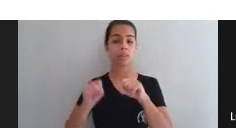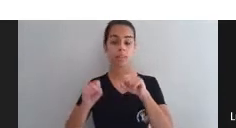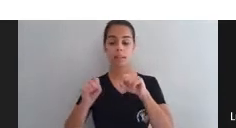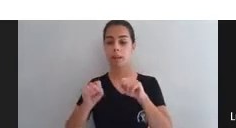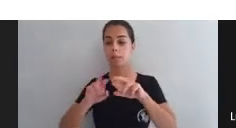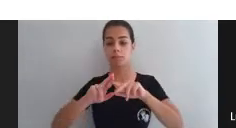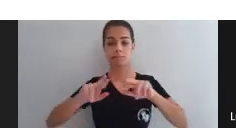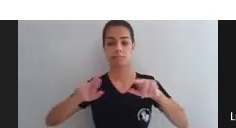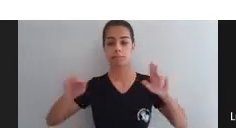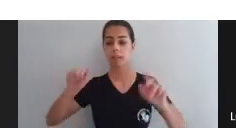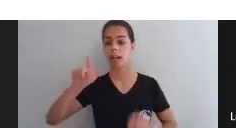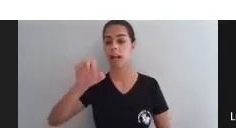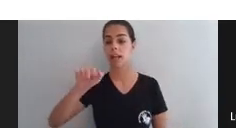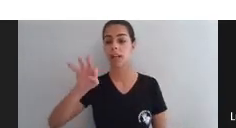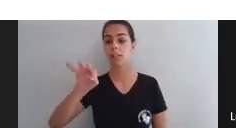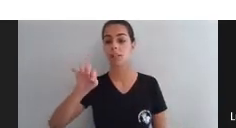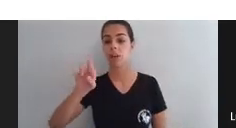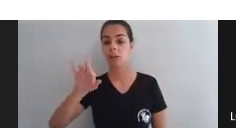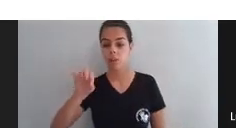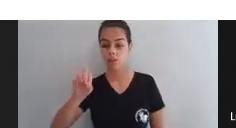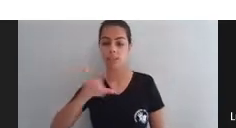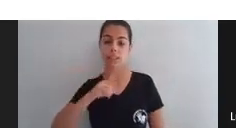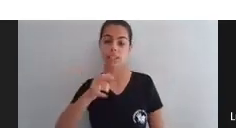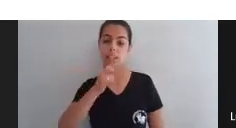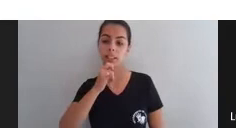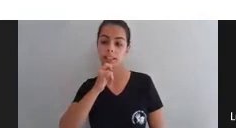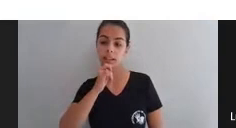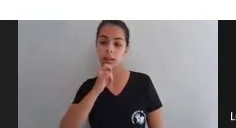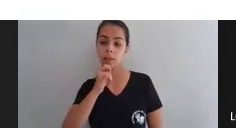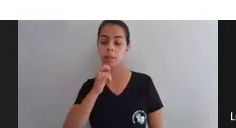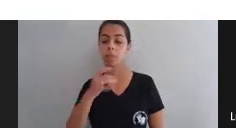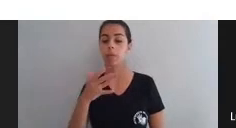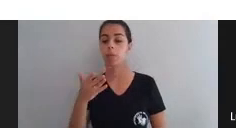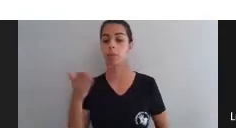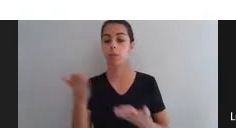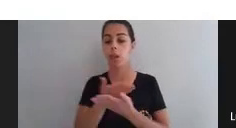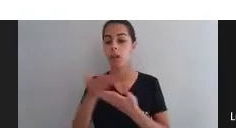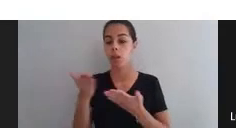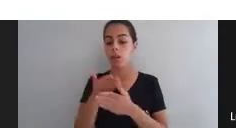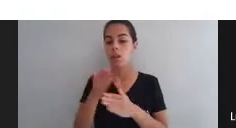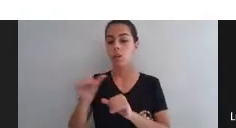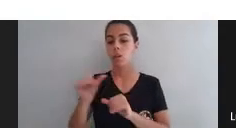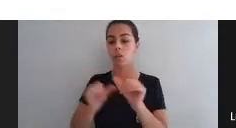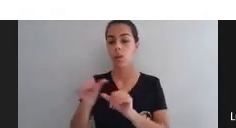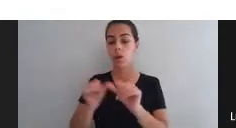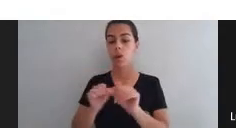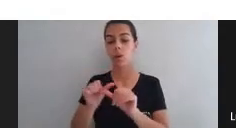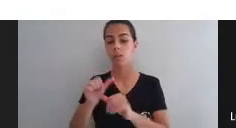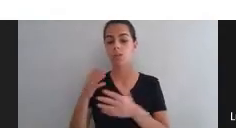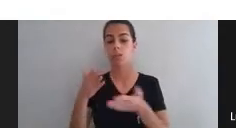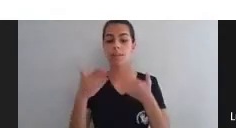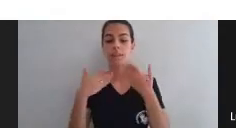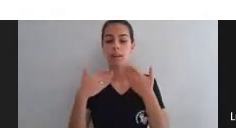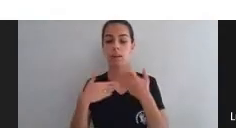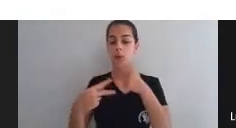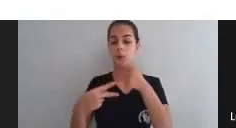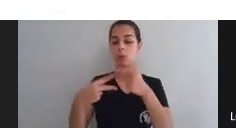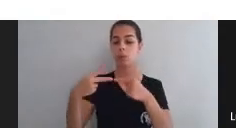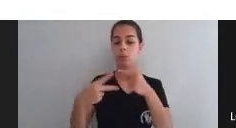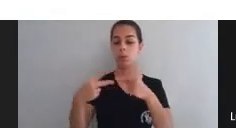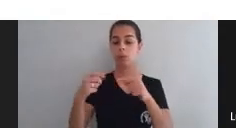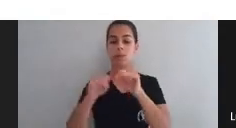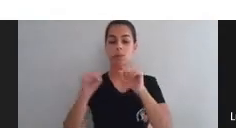gente tem alguns exemplos. Por exemplo, troca de calor entre dois sistemas. À medida que a